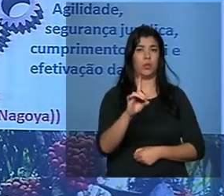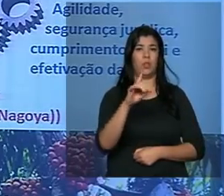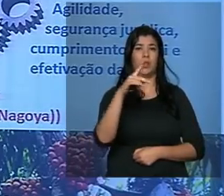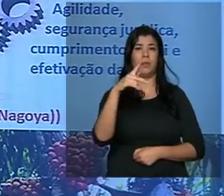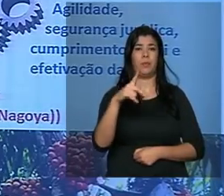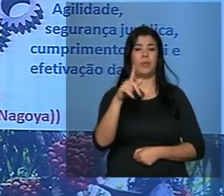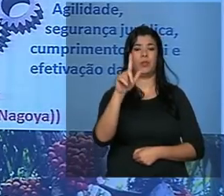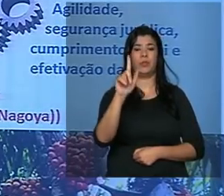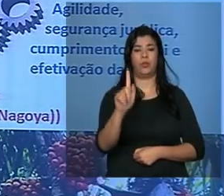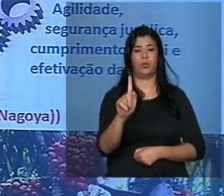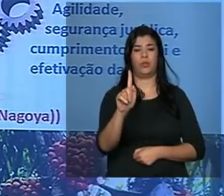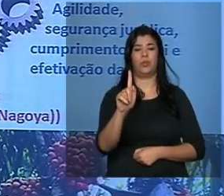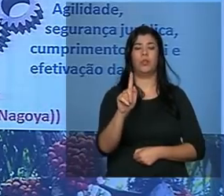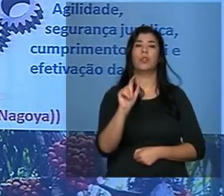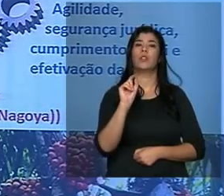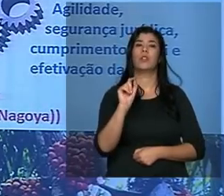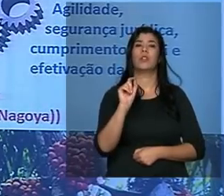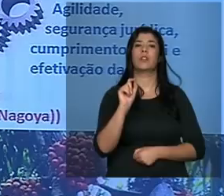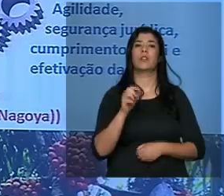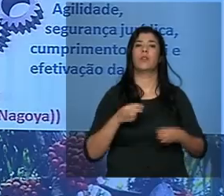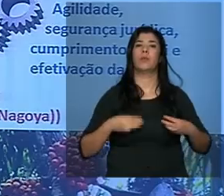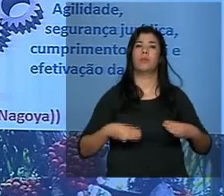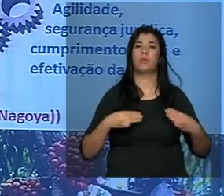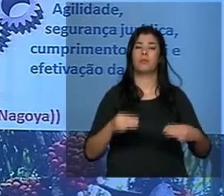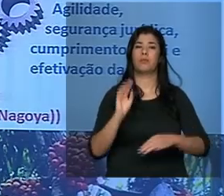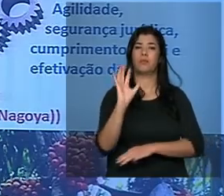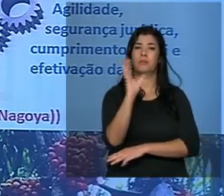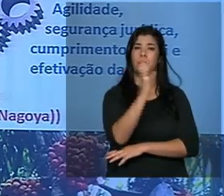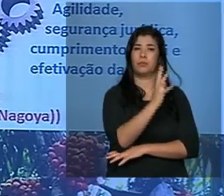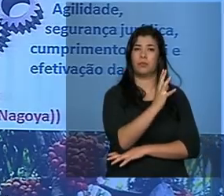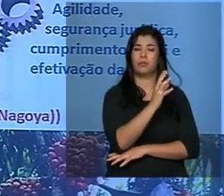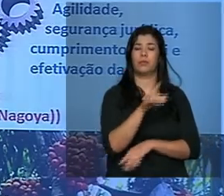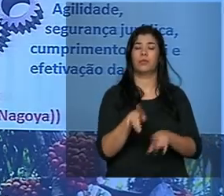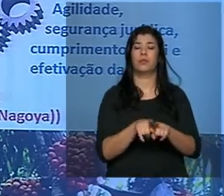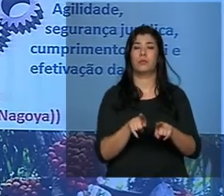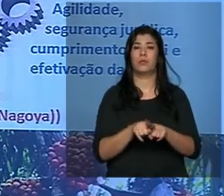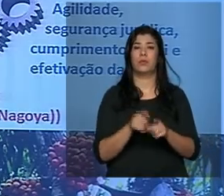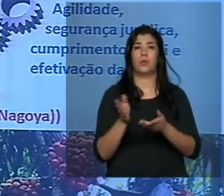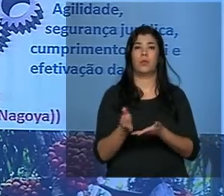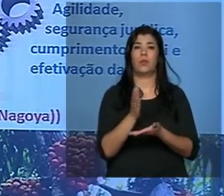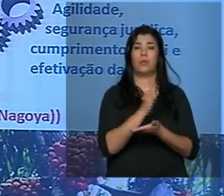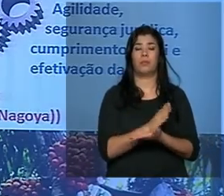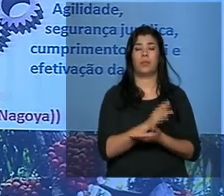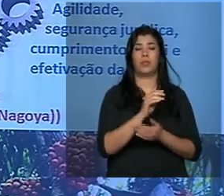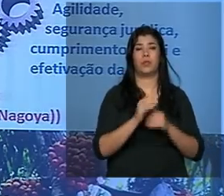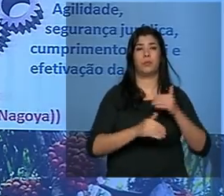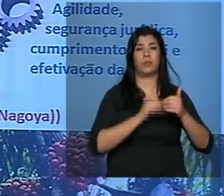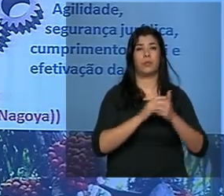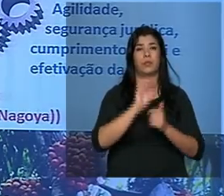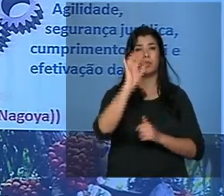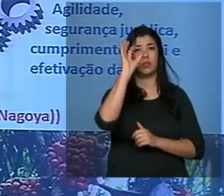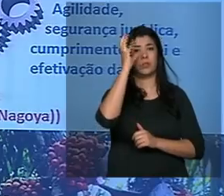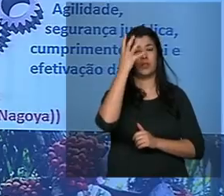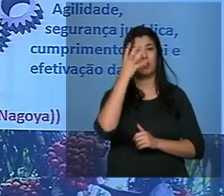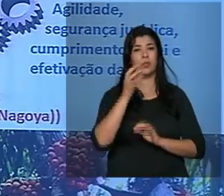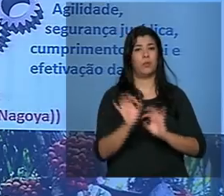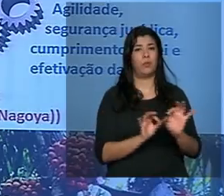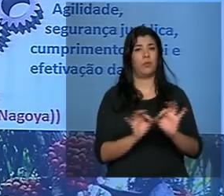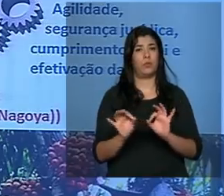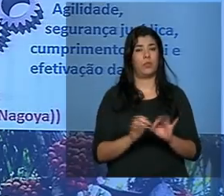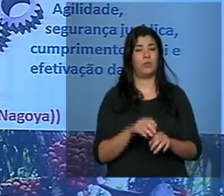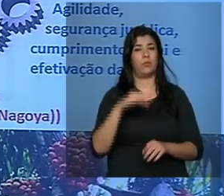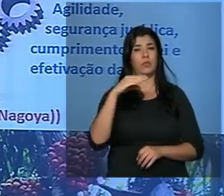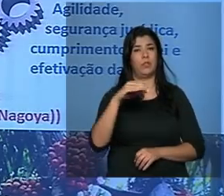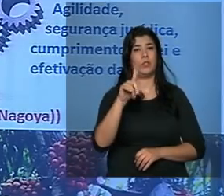é o Ministério do Meio Ambiente, e a parte de gestão e informação, a parte de apoio ao processo decisório, articulação com a sociedade, o CGEM faz.